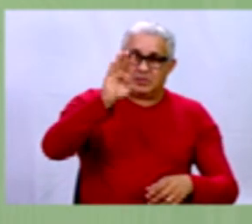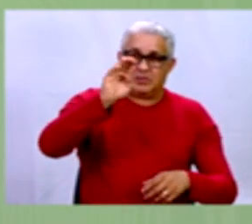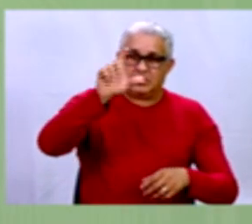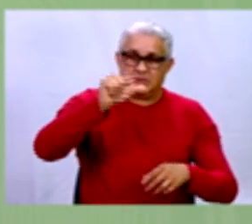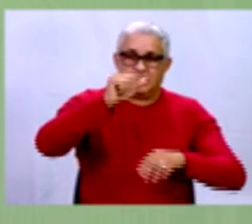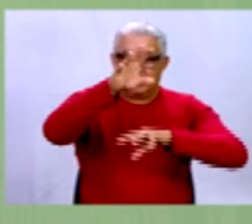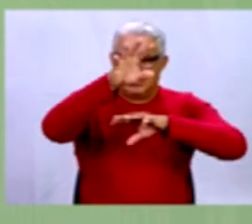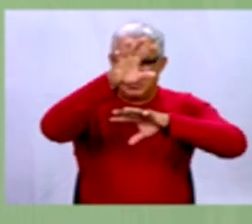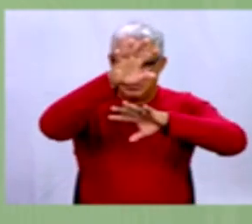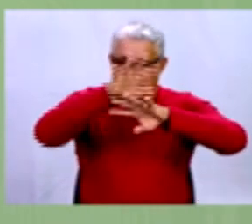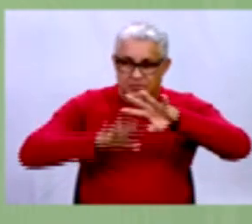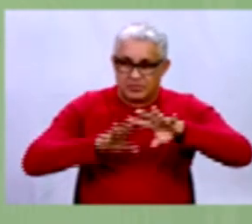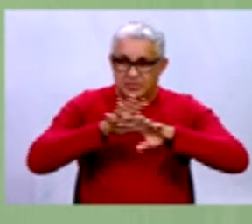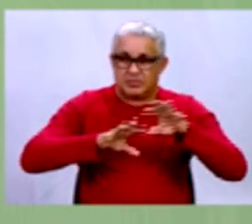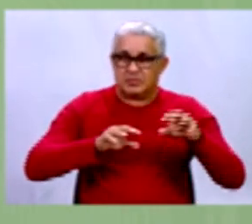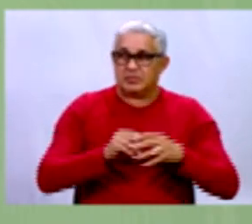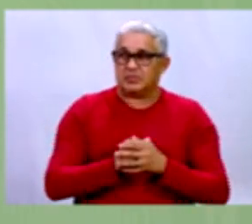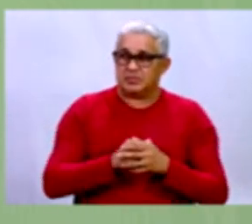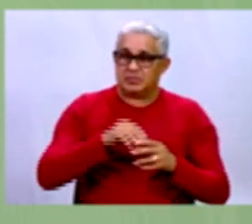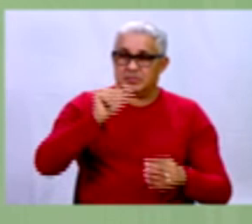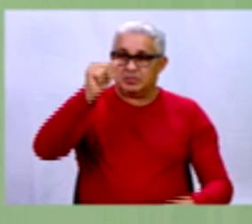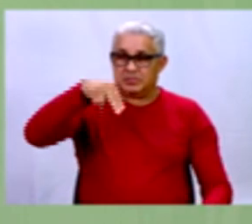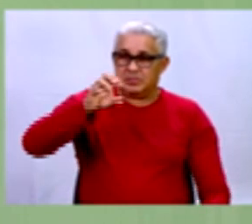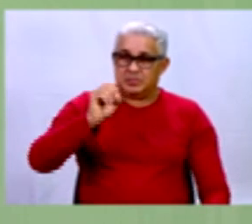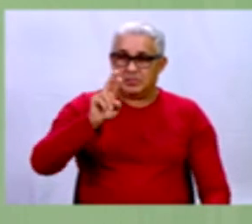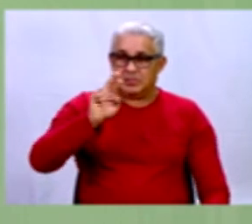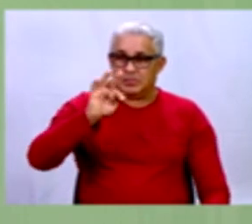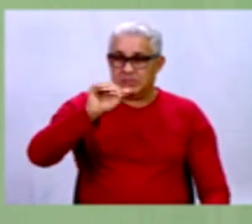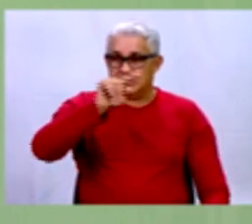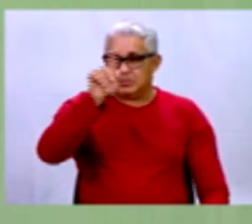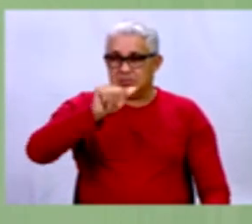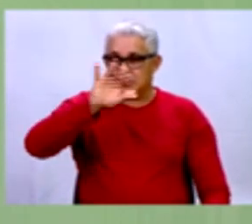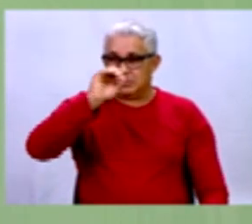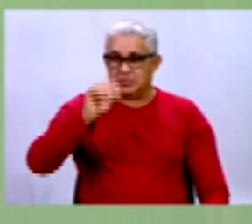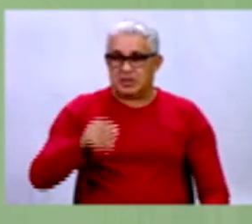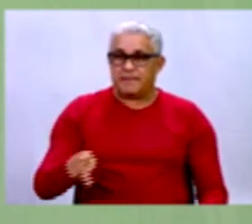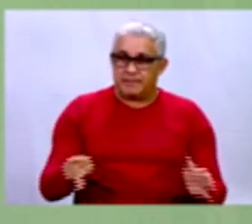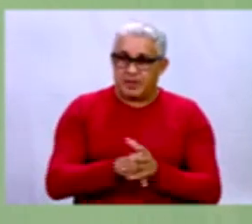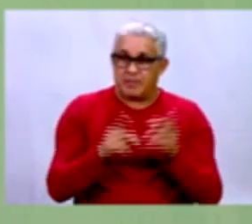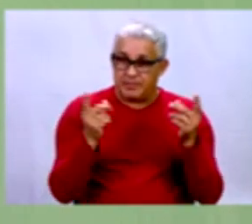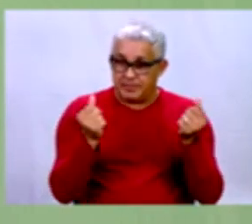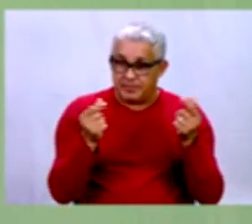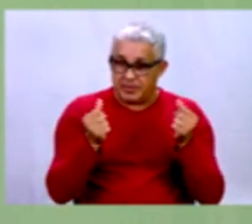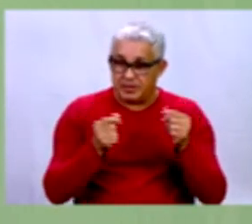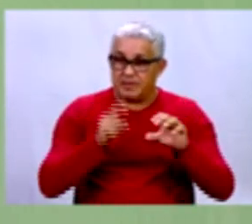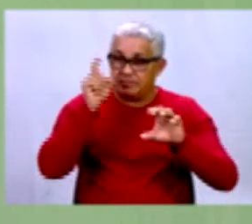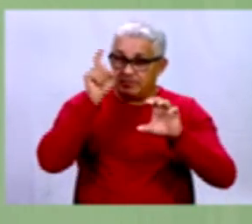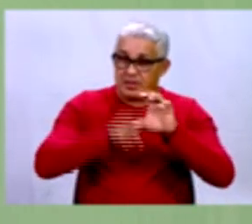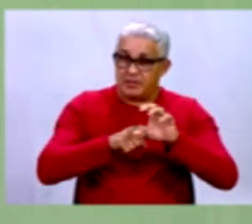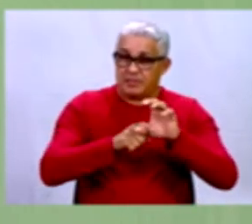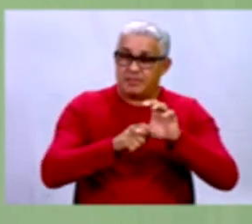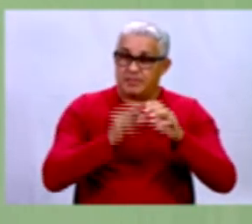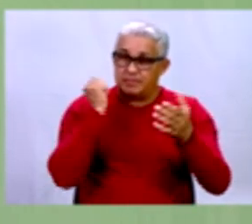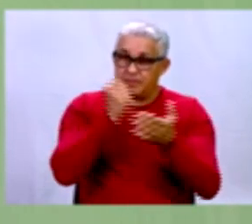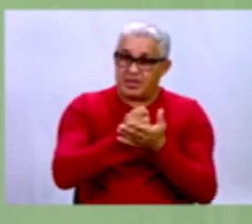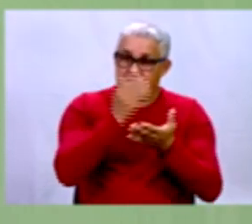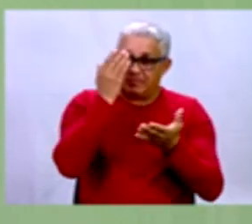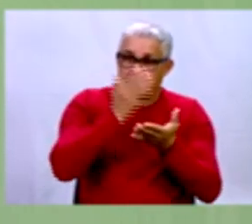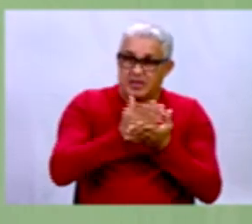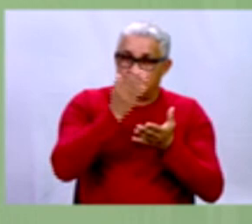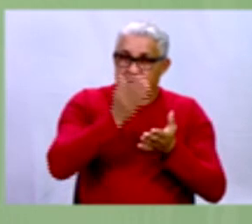tá? Então, vamos lá. A amortização é um processo financeiro pelo qual uma dívida é paga